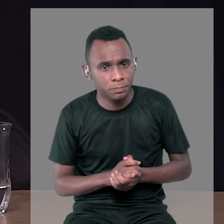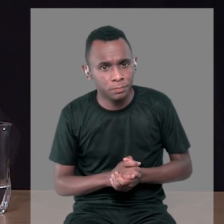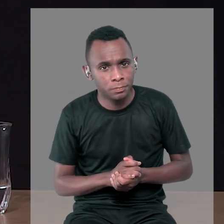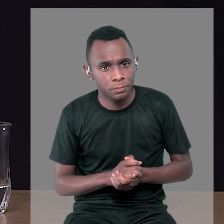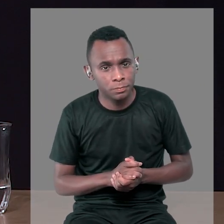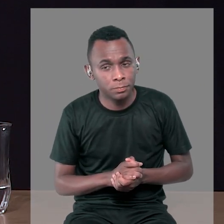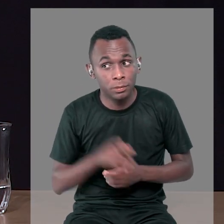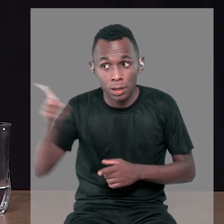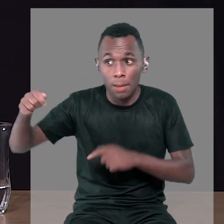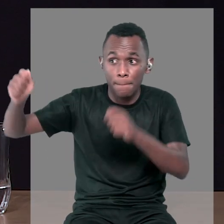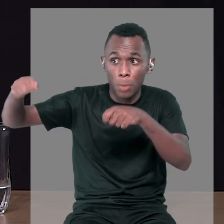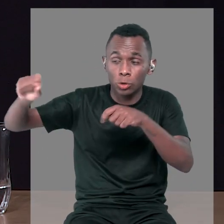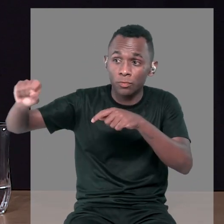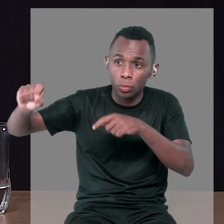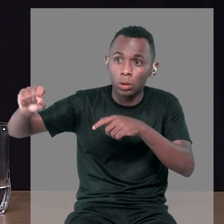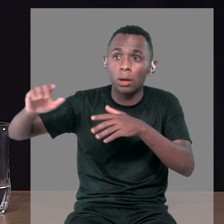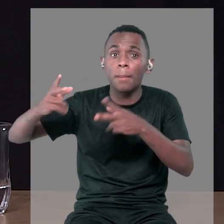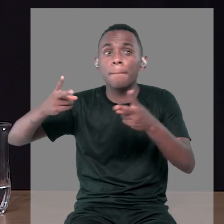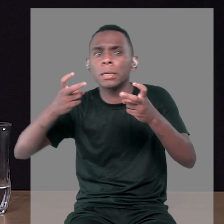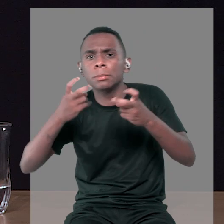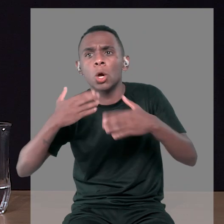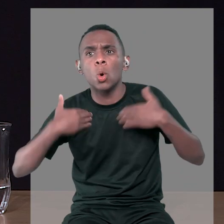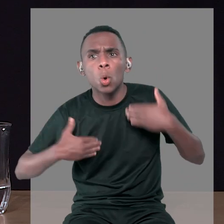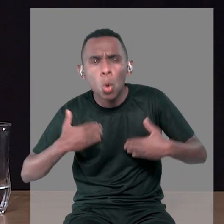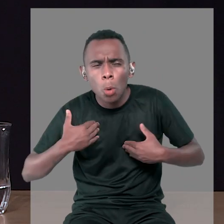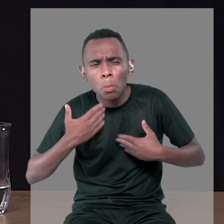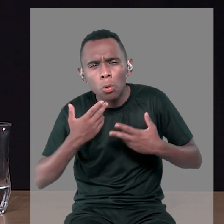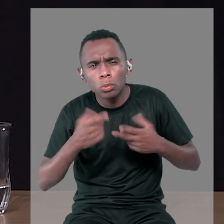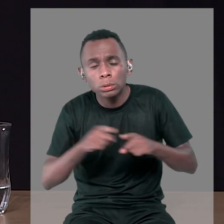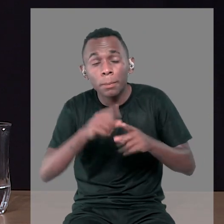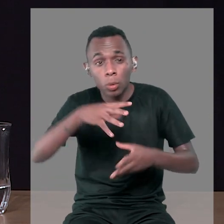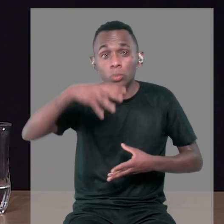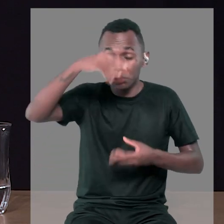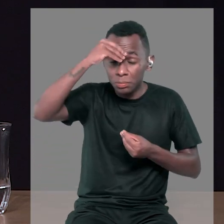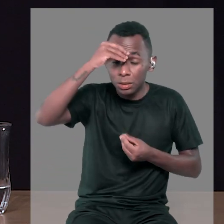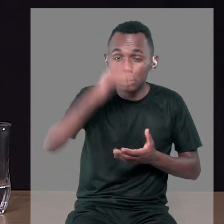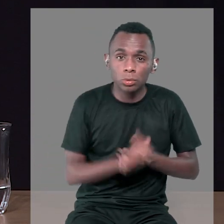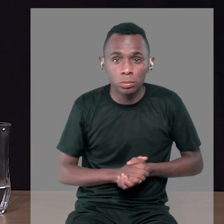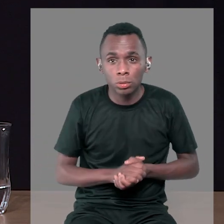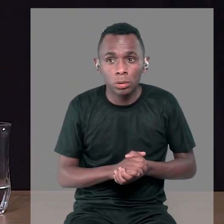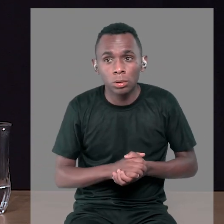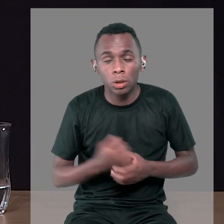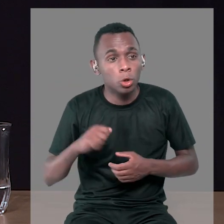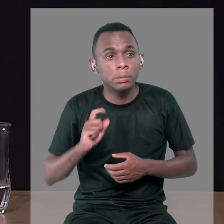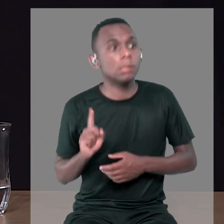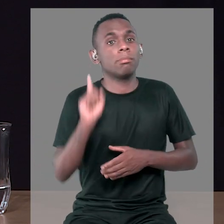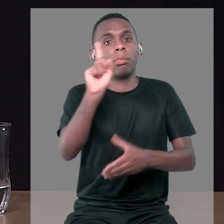Ela é capaz de visar corpos e bens, e também o espírito, né, sem se implicar na